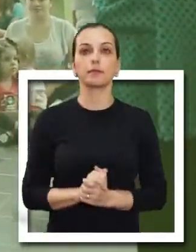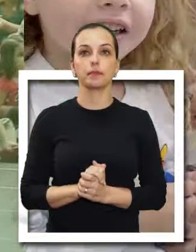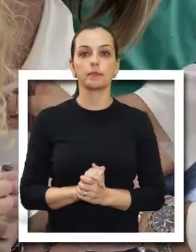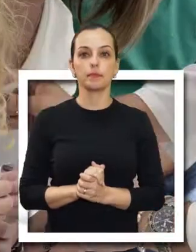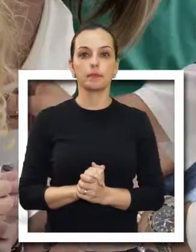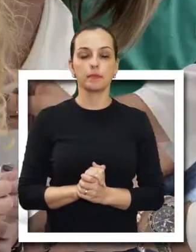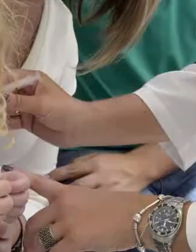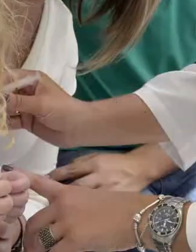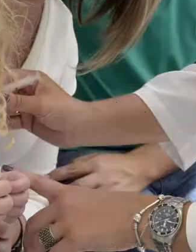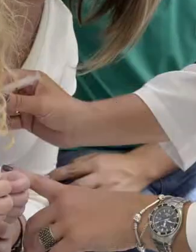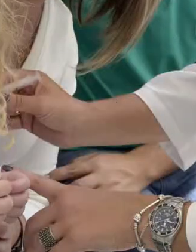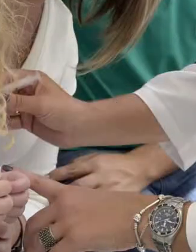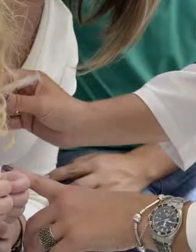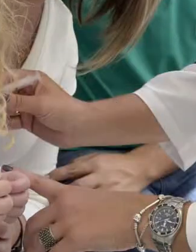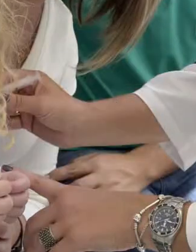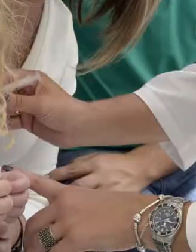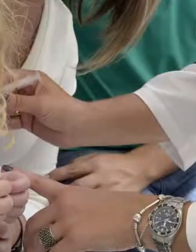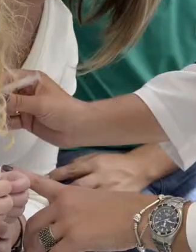alfabetização.